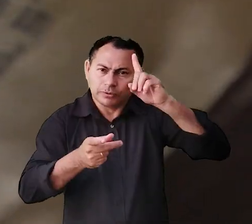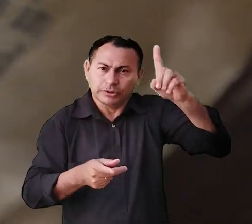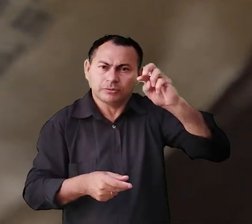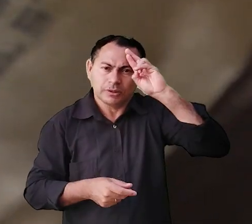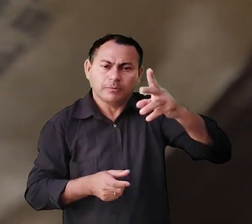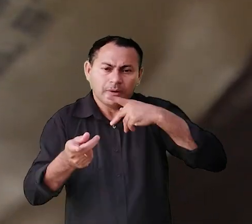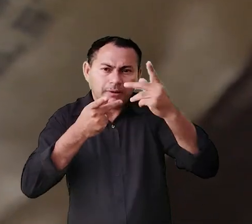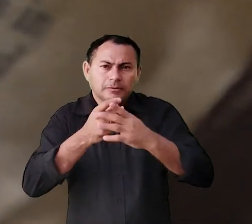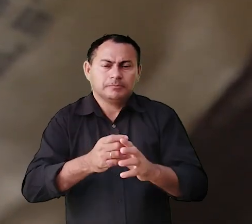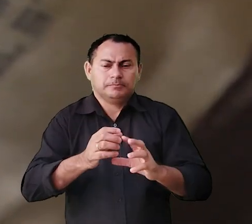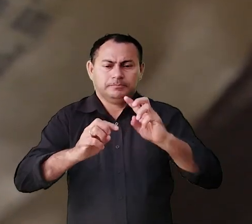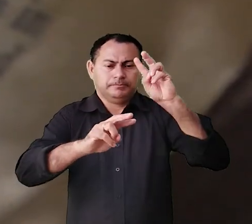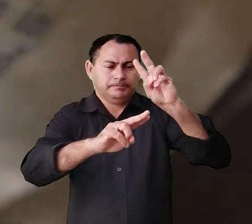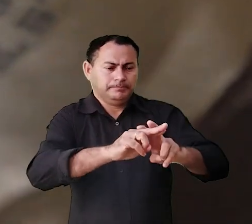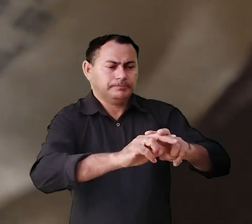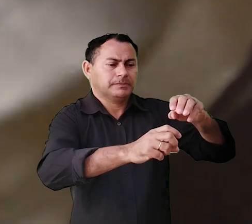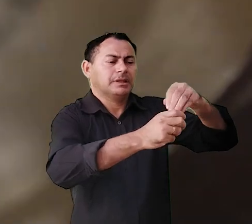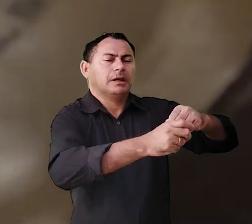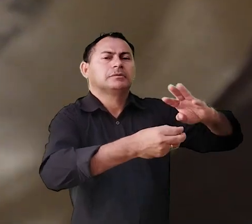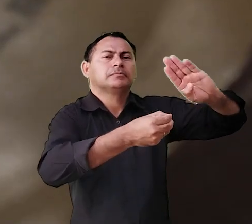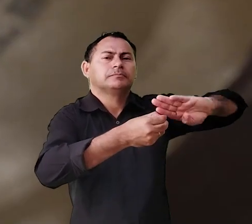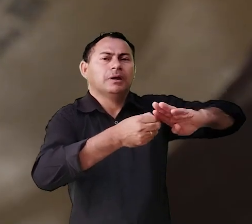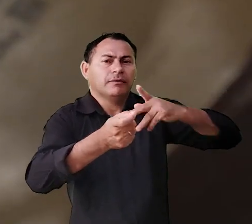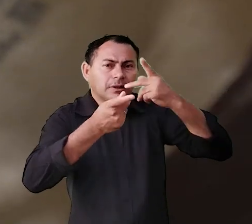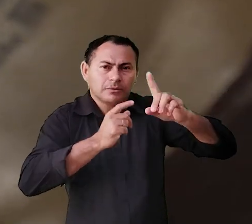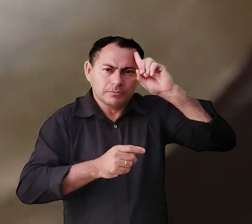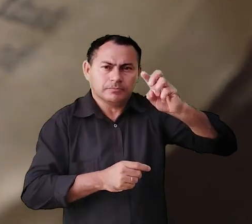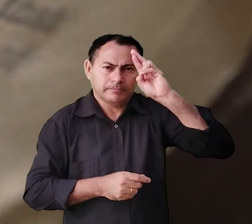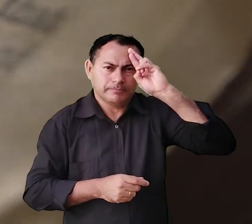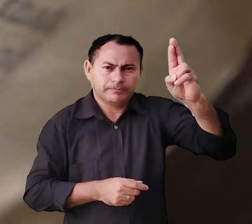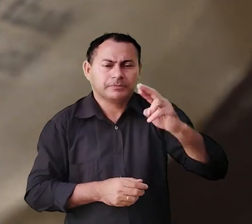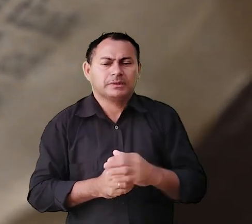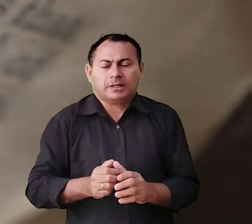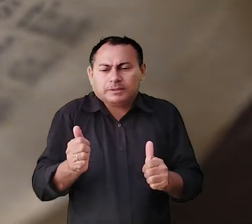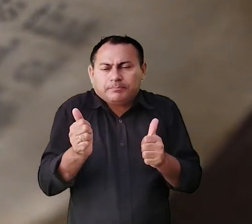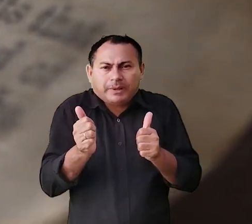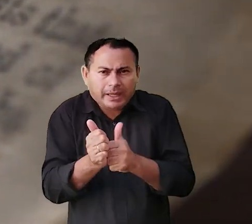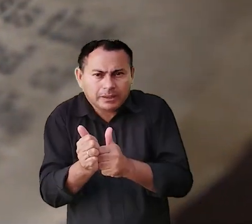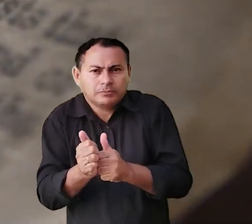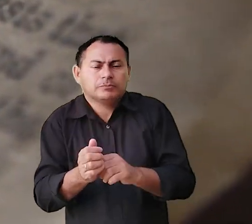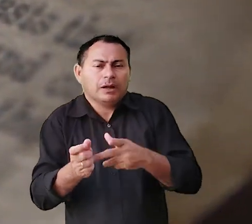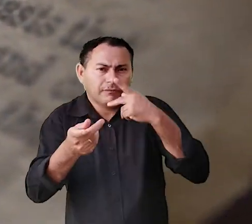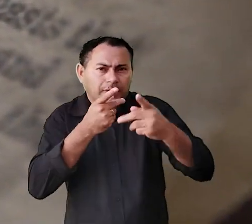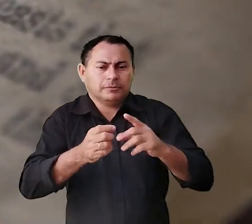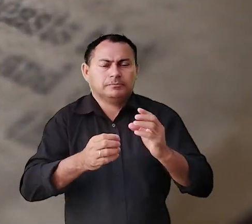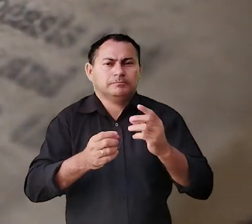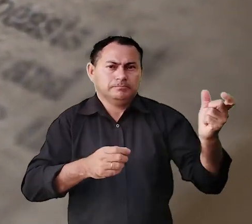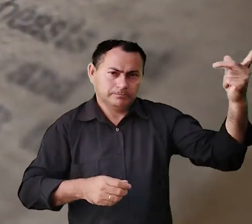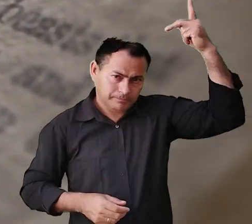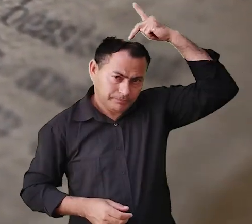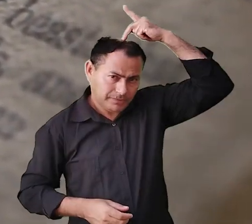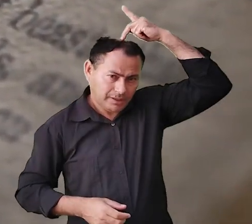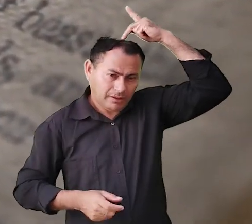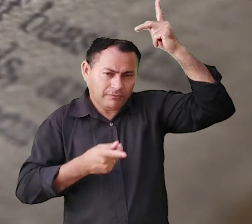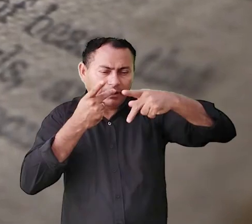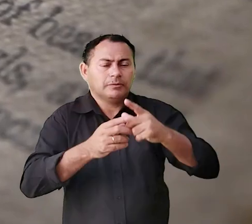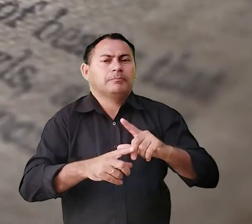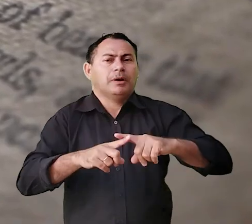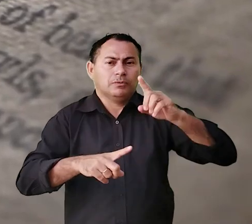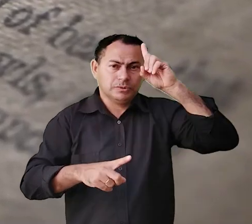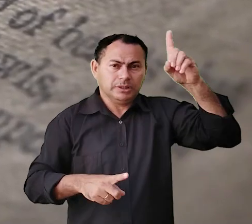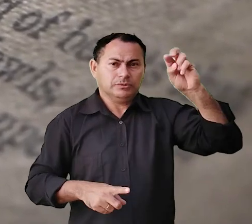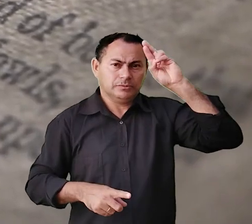Senhor. Quando fala sobre o cativeiro babilônico, diz que o dia do Senhor está chegando. Quando fala do Pentecostes, ele